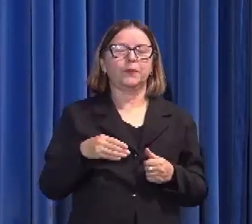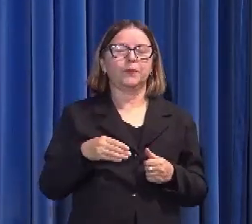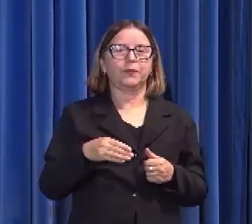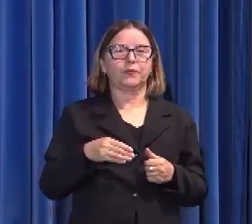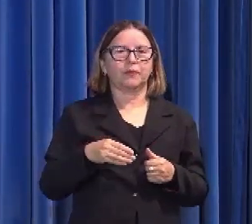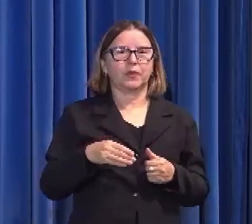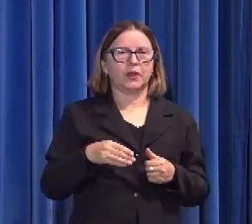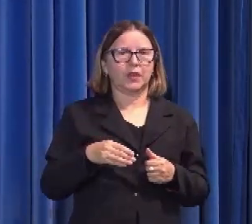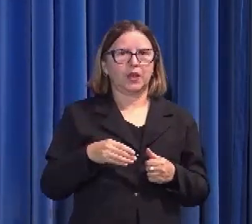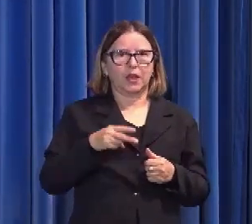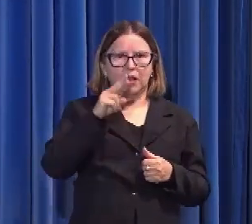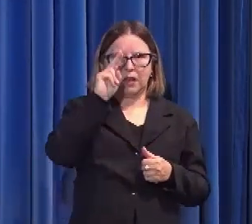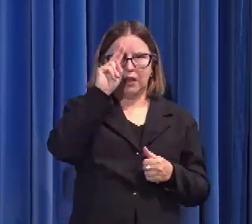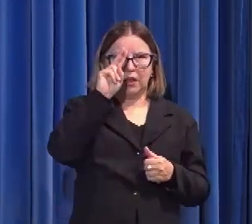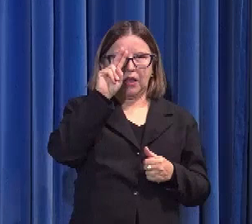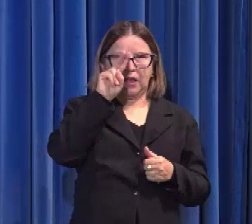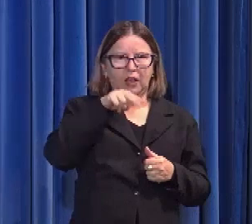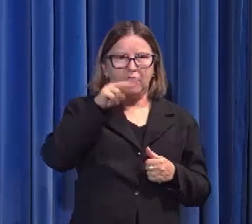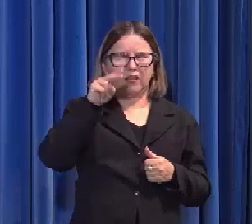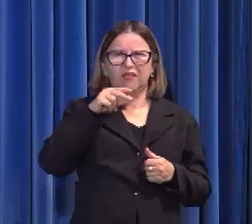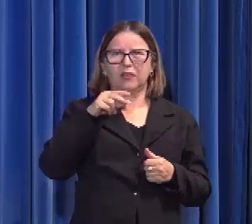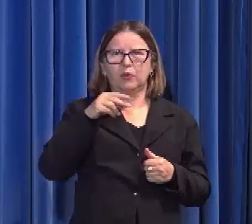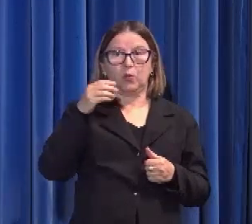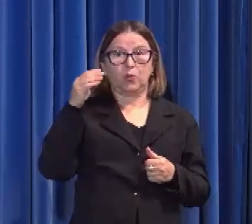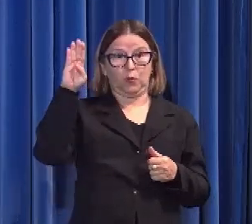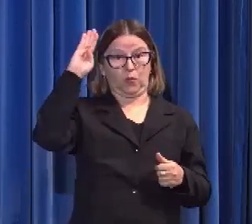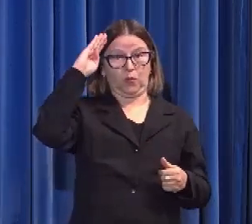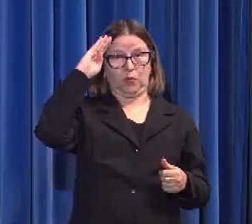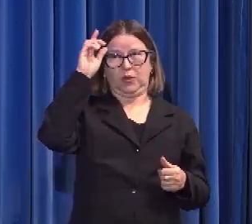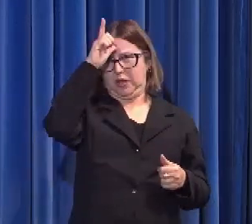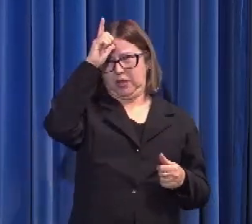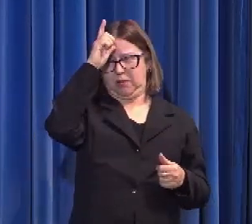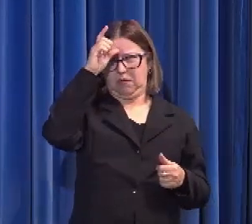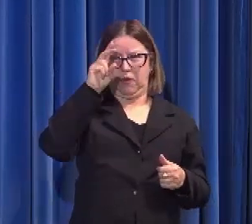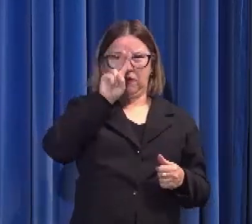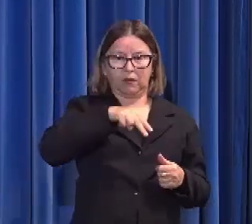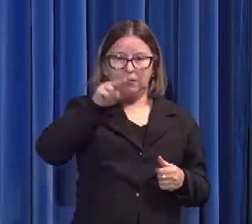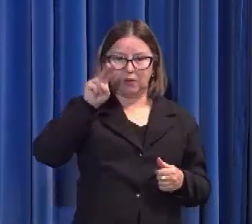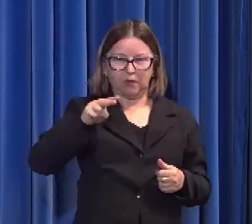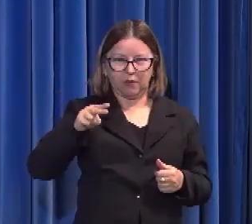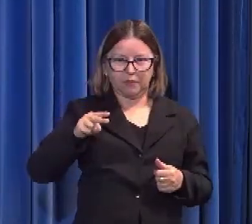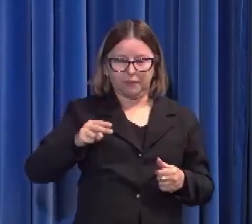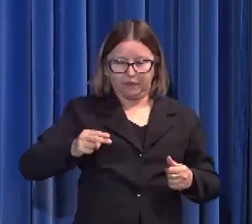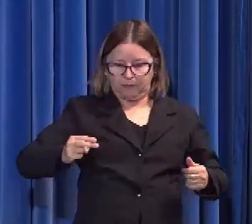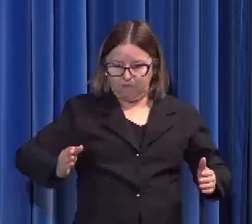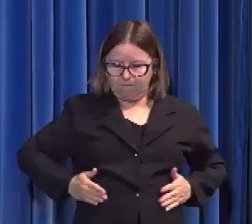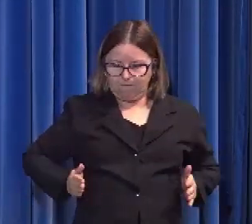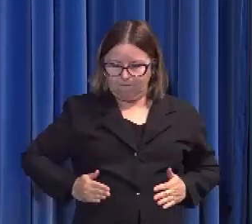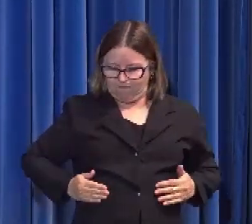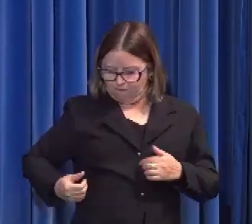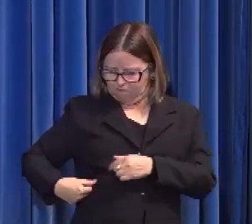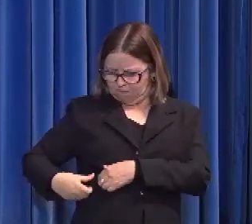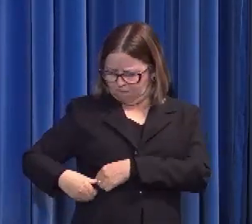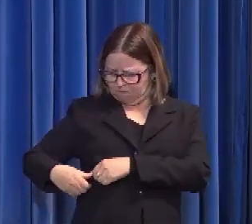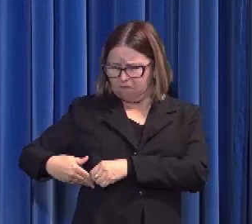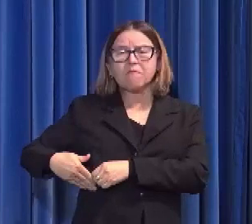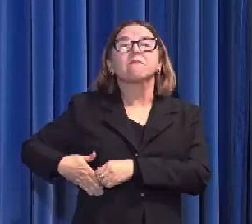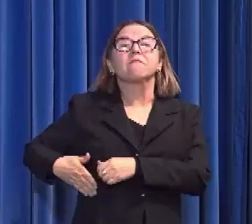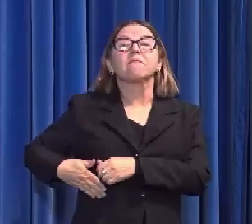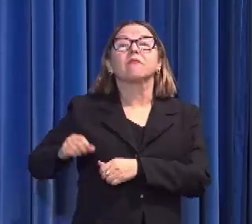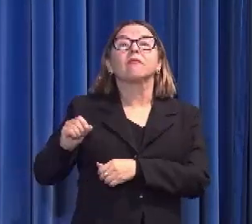alguma coisa no bolso da jaqueta do soldado alemão pontiagudo e bateu a mão em cima e retirou e